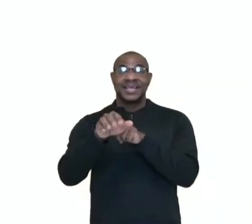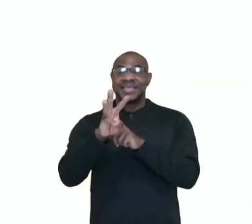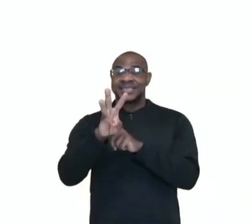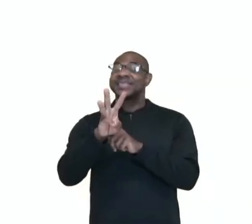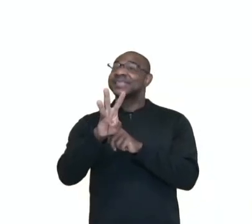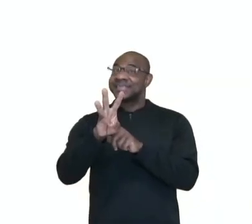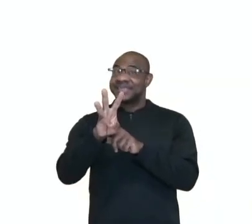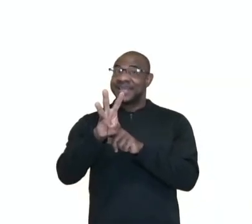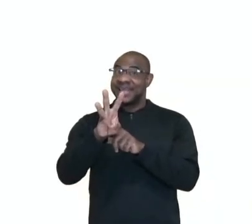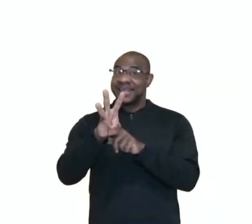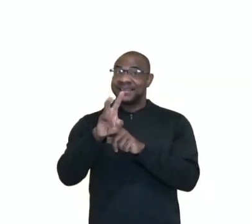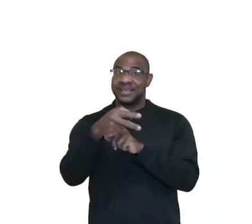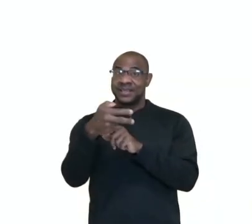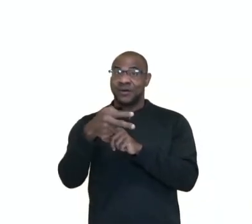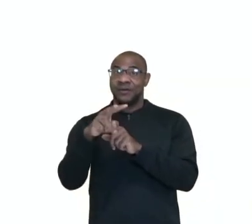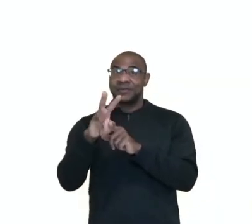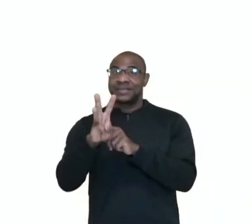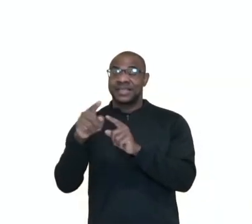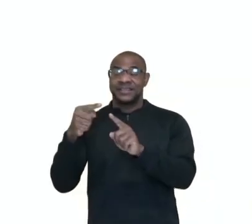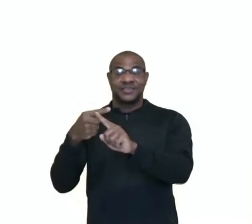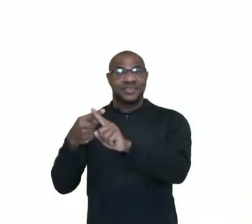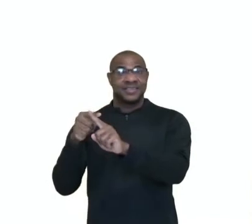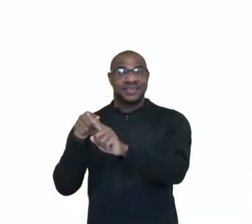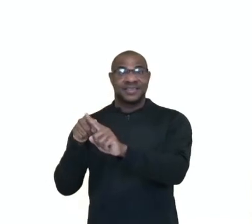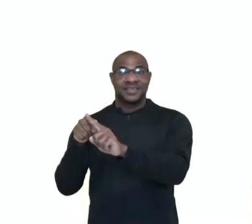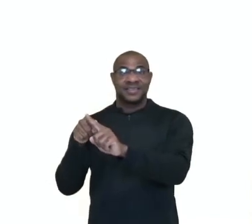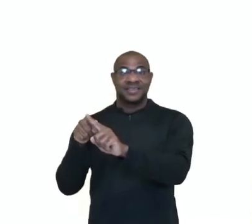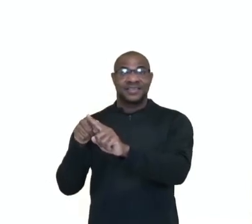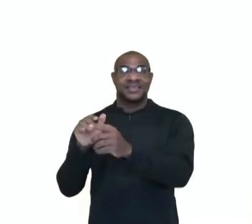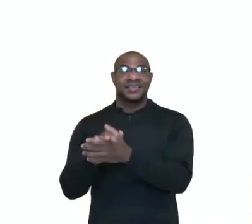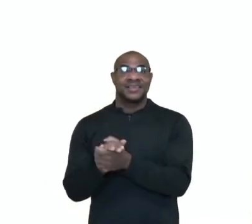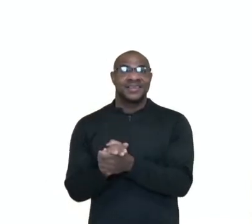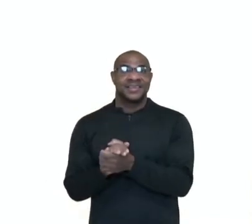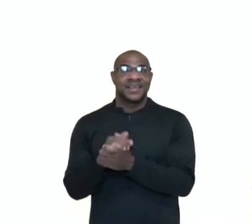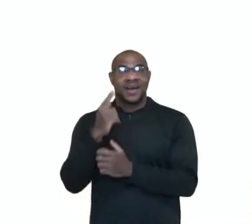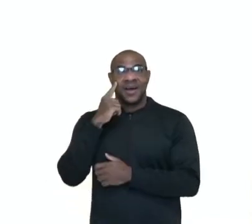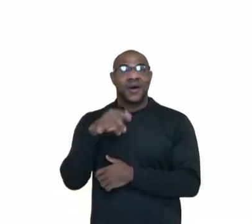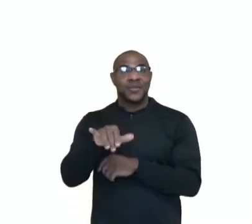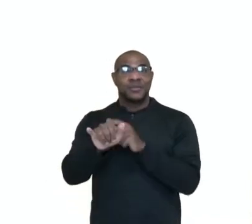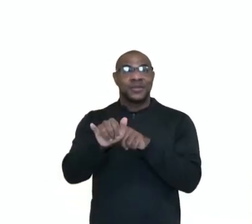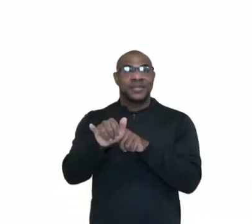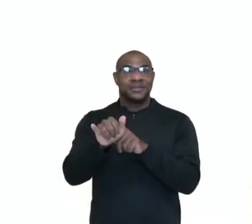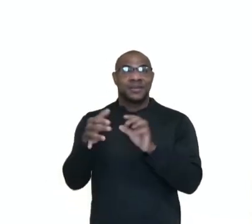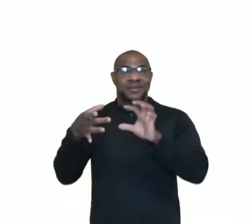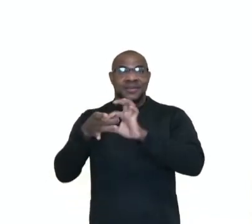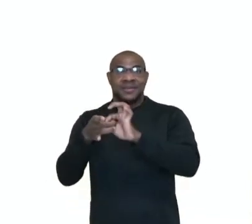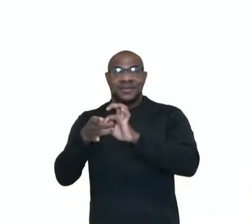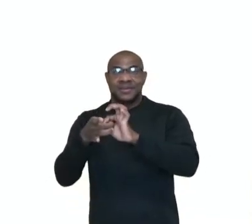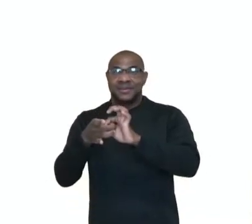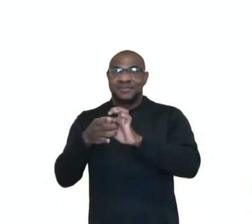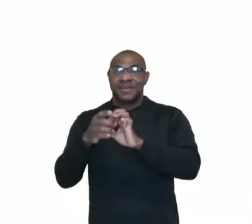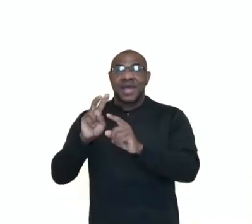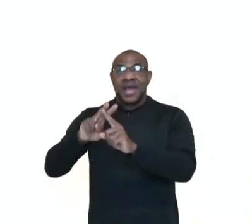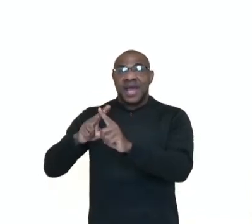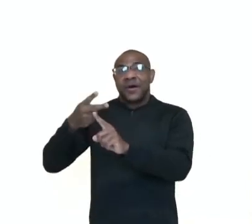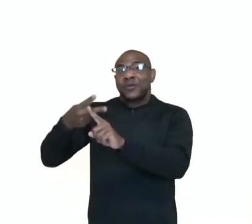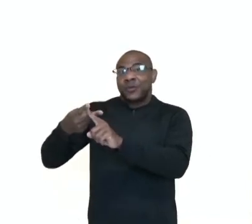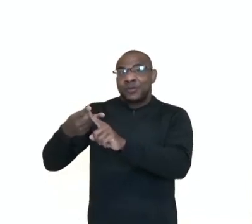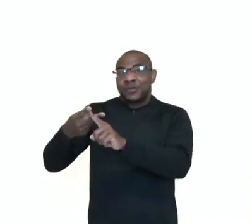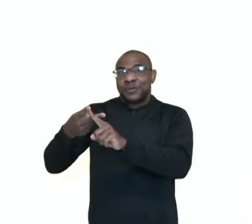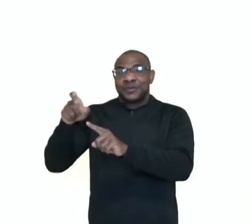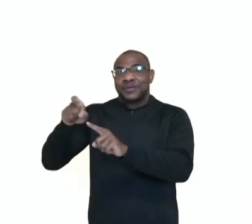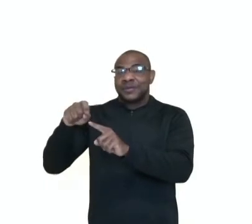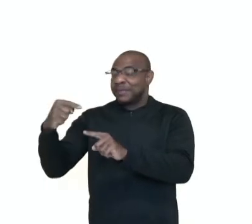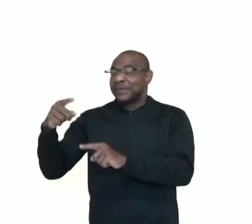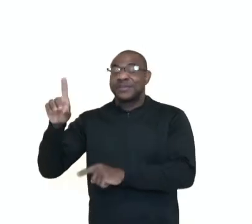3x igual a 3x, o triplo do número x. A um número y, associar o dobro de um número x, 2x